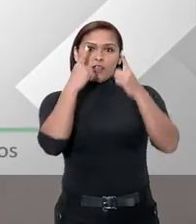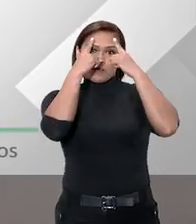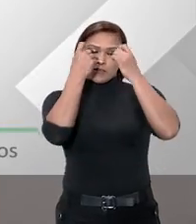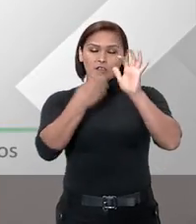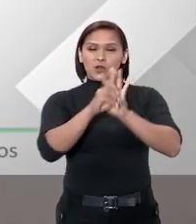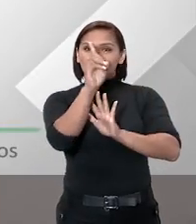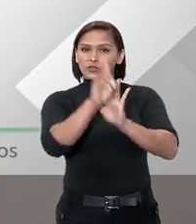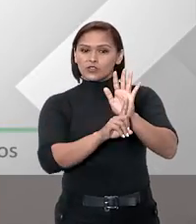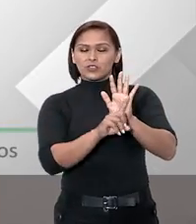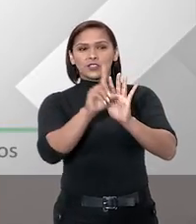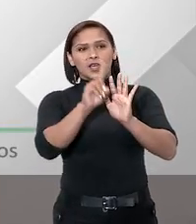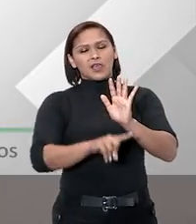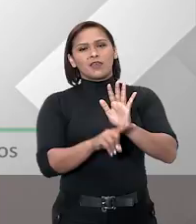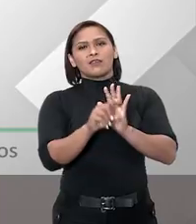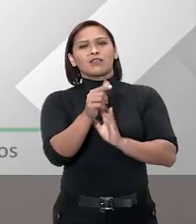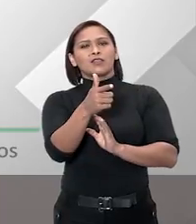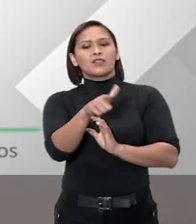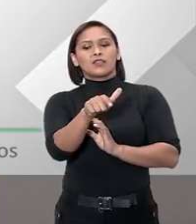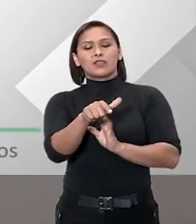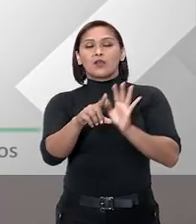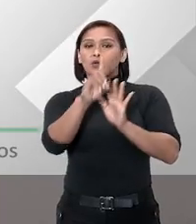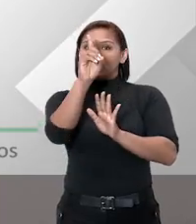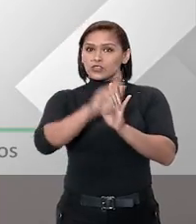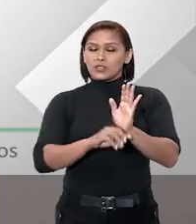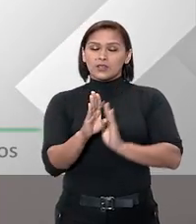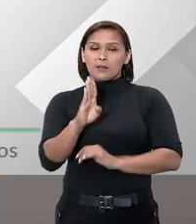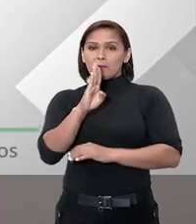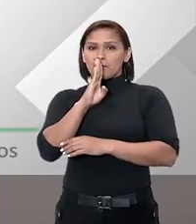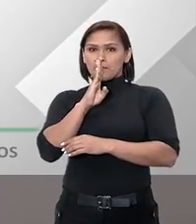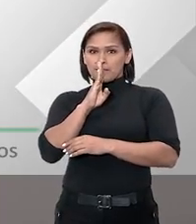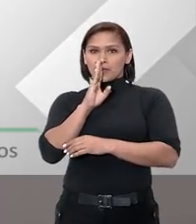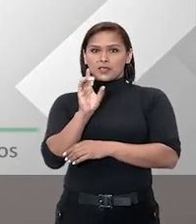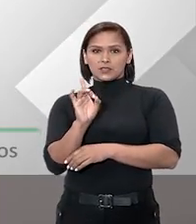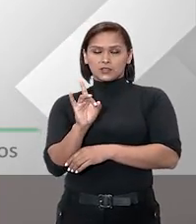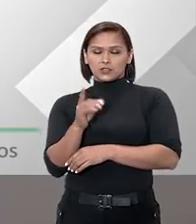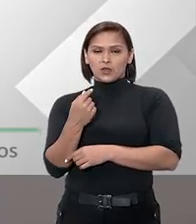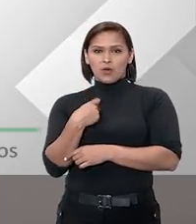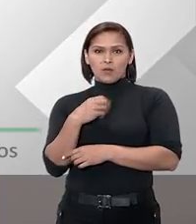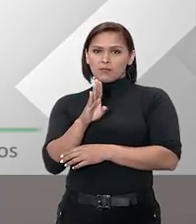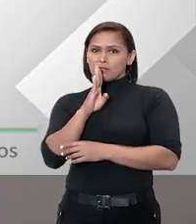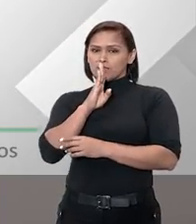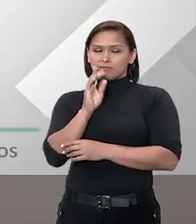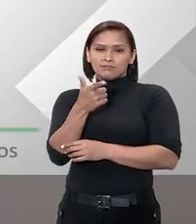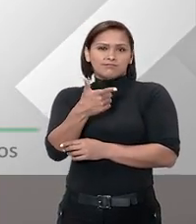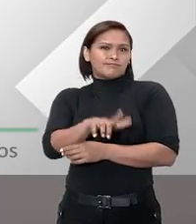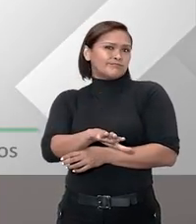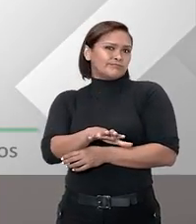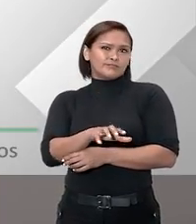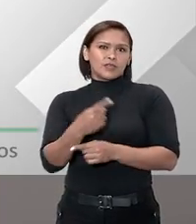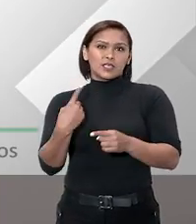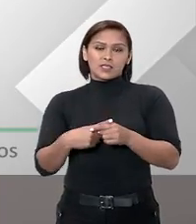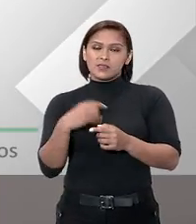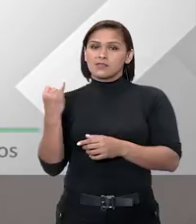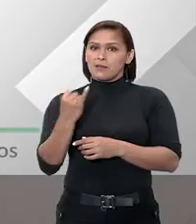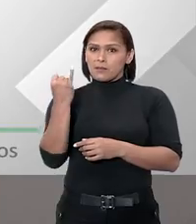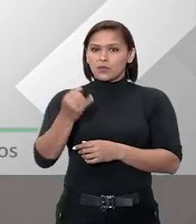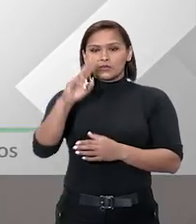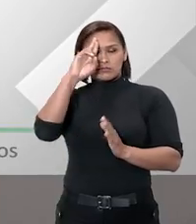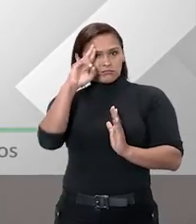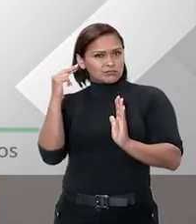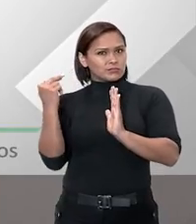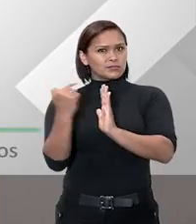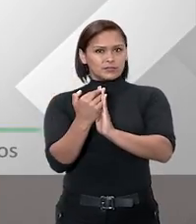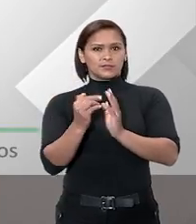o direito aí é de silenciar, né, de não falar. Isso é importante